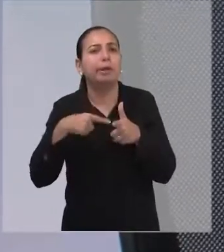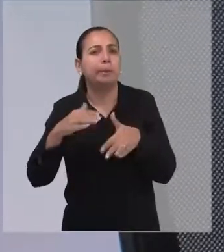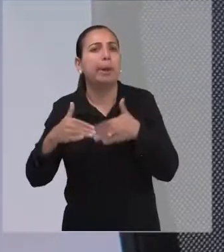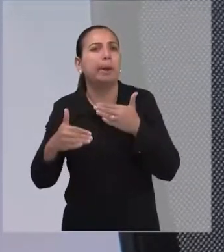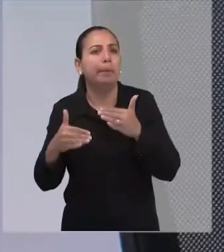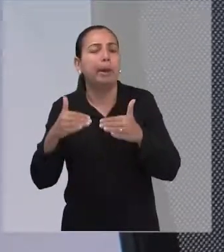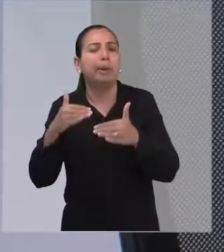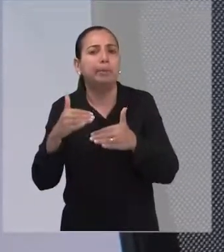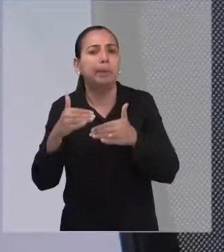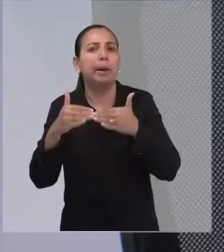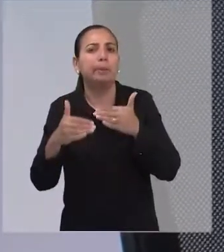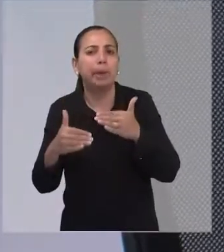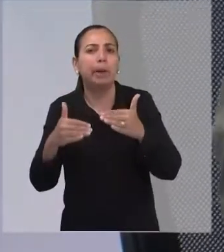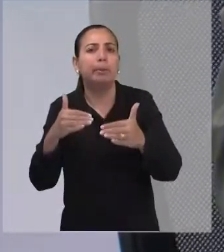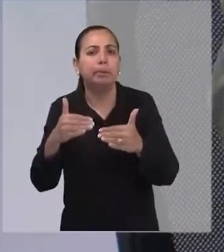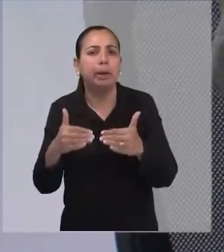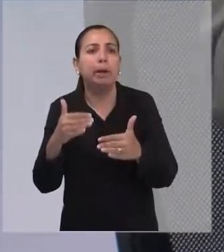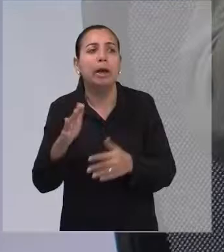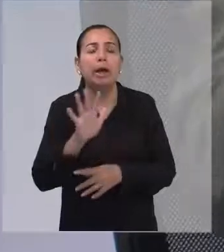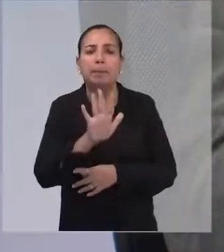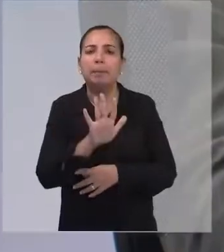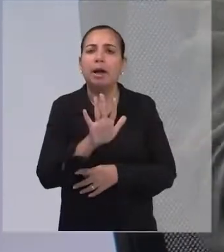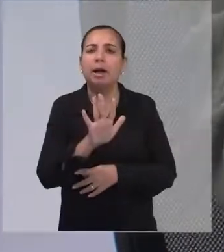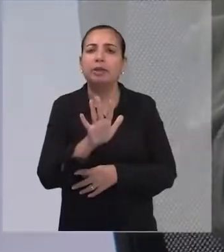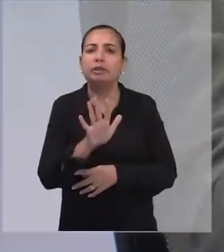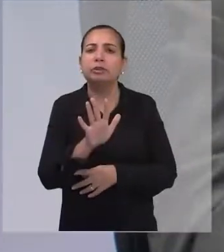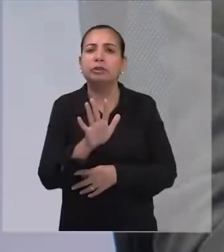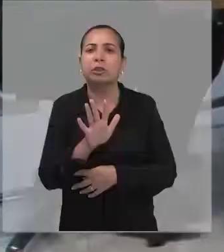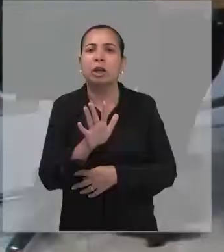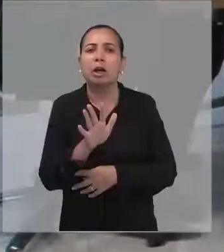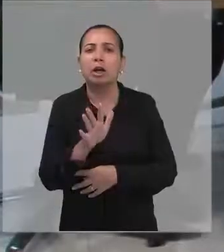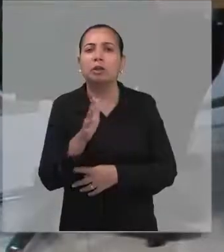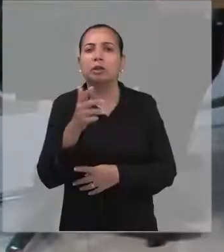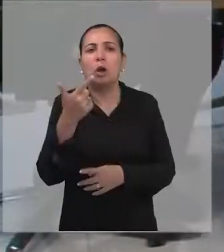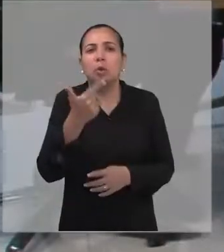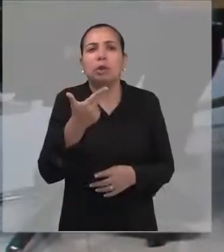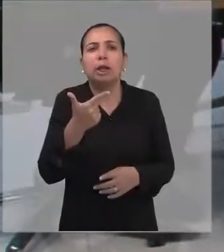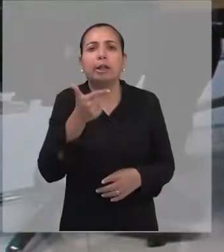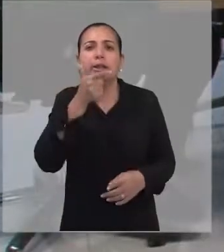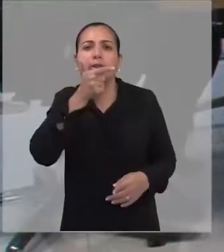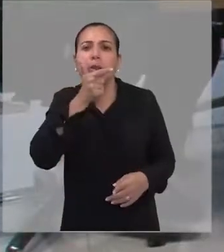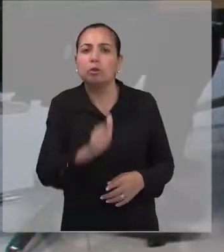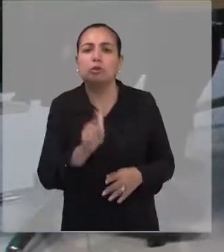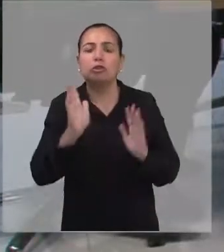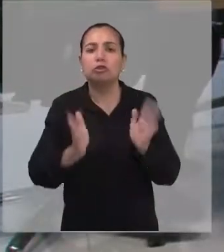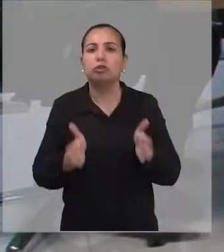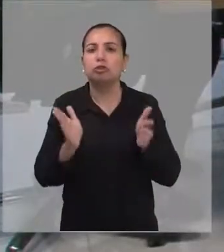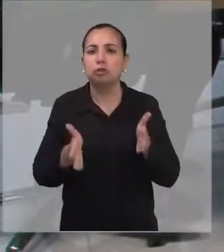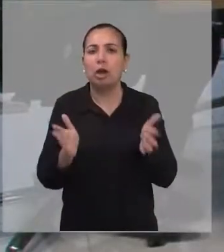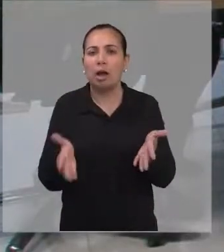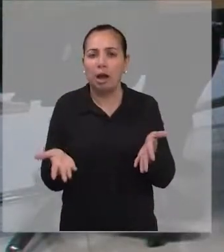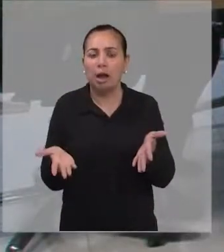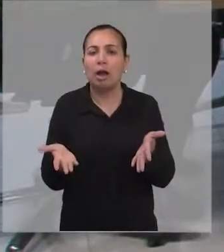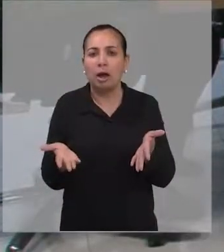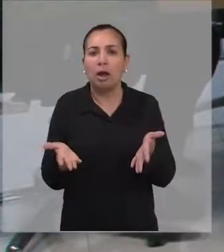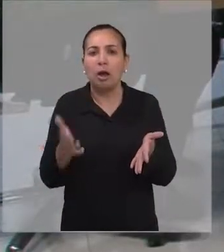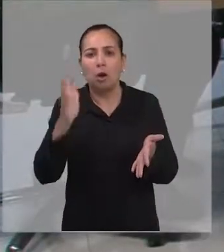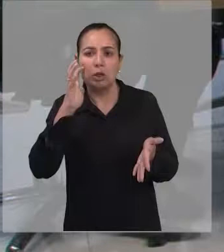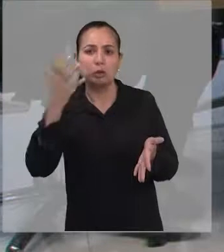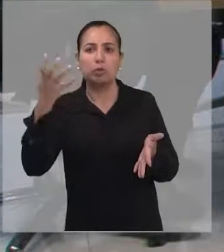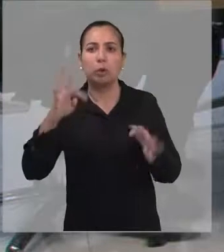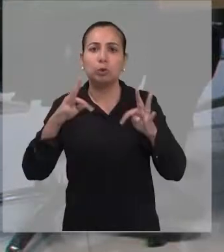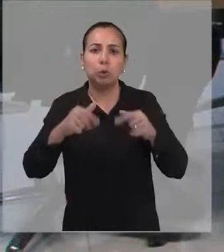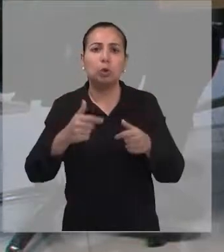mal feita, né? Uma república que não superou os seus problemas. Nem a própria escravidão a gente faz ela na sua totalidade,